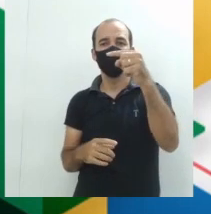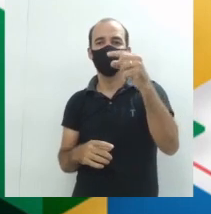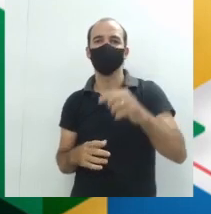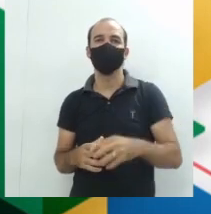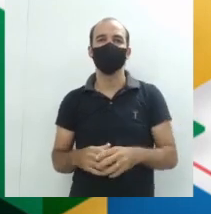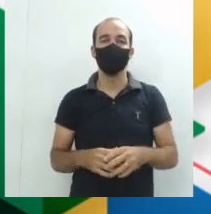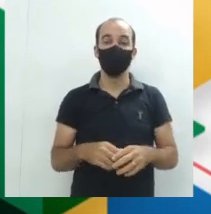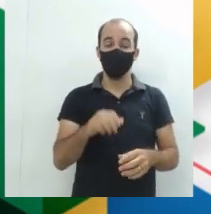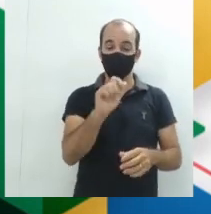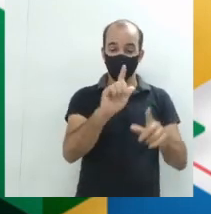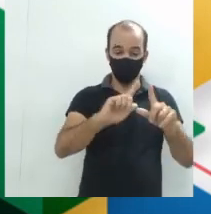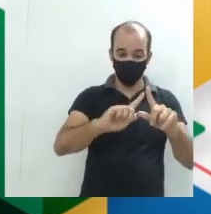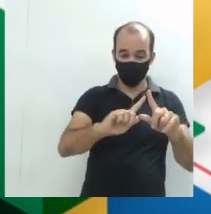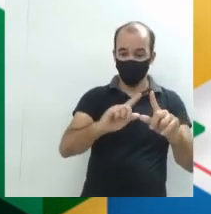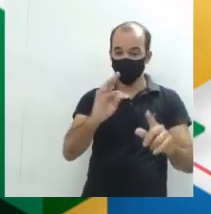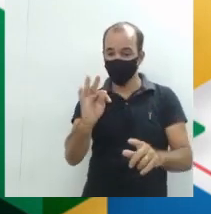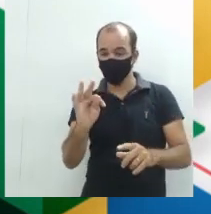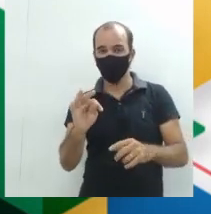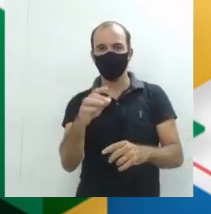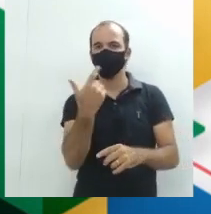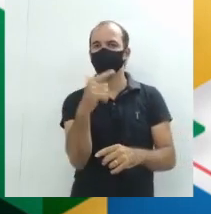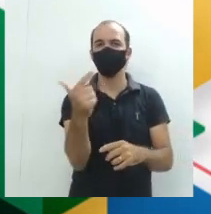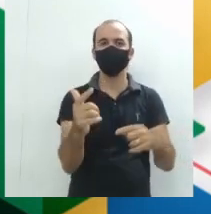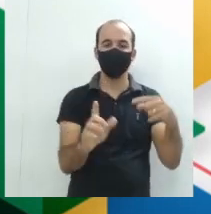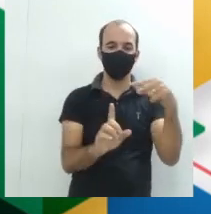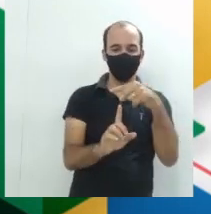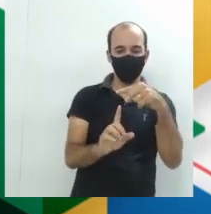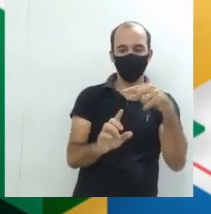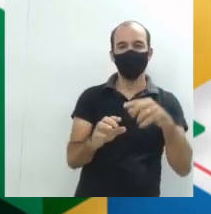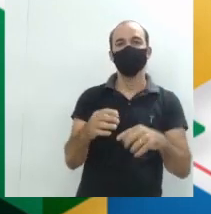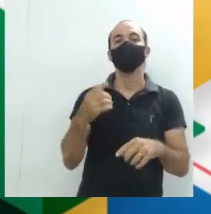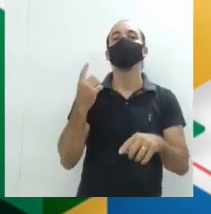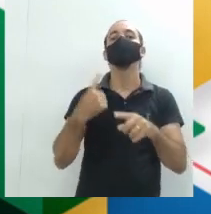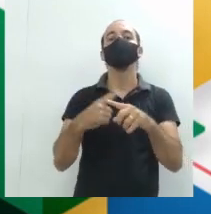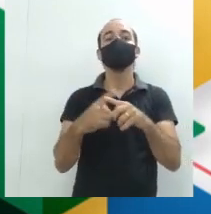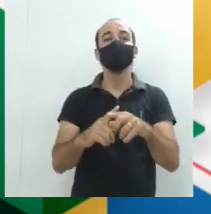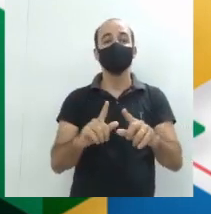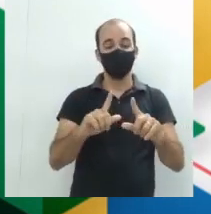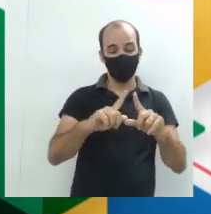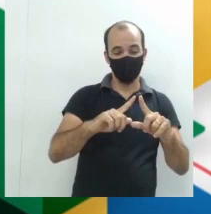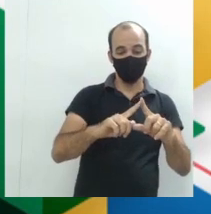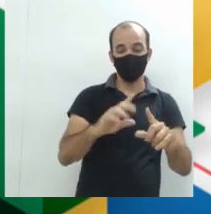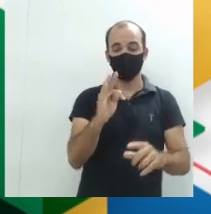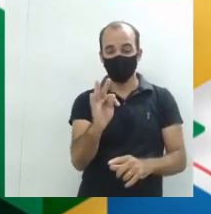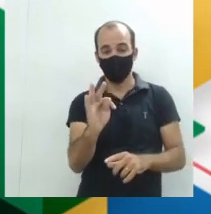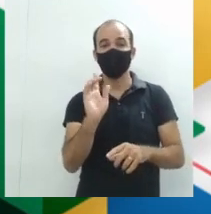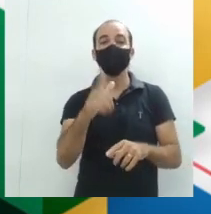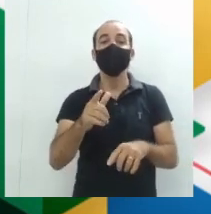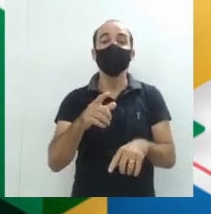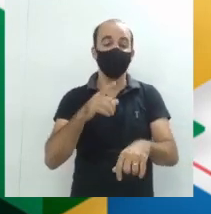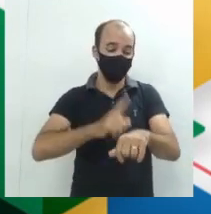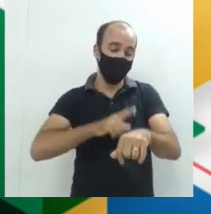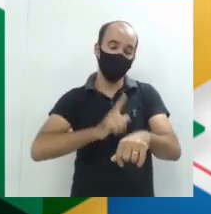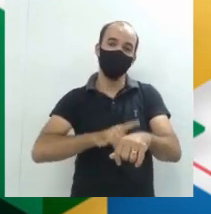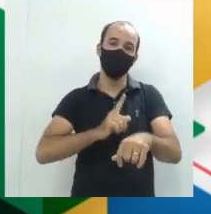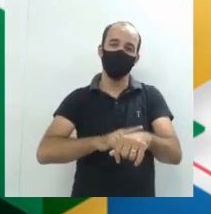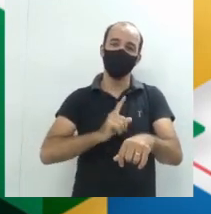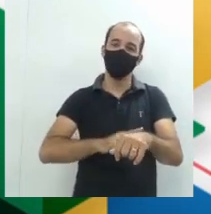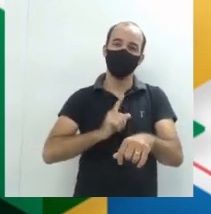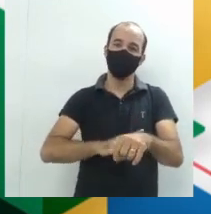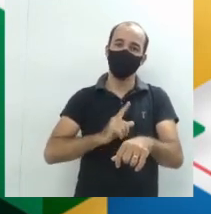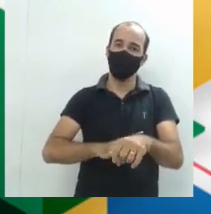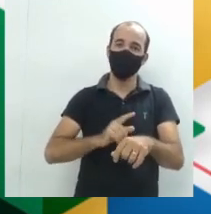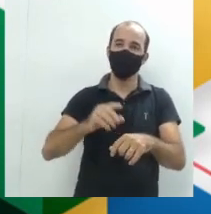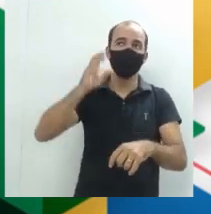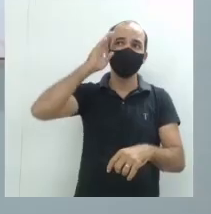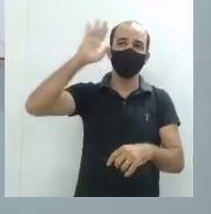uma grandeza escalar. Ela só precisa de número e unidade para ficar entendida. Olha para mim,